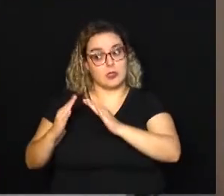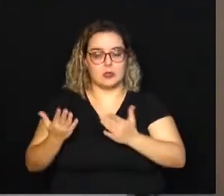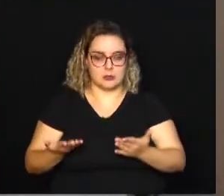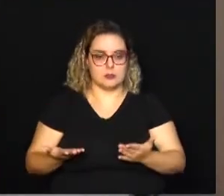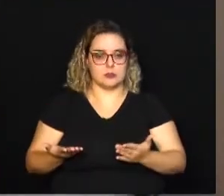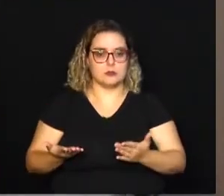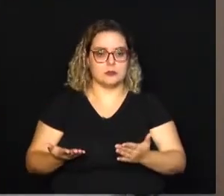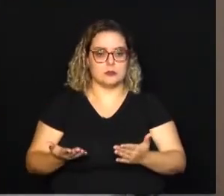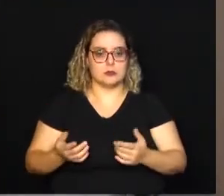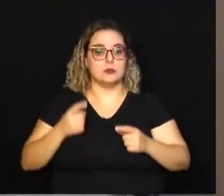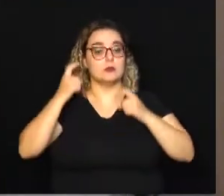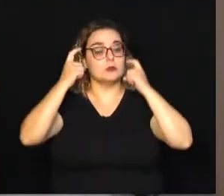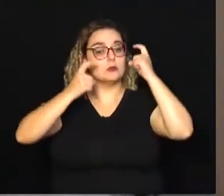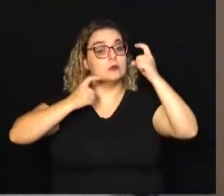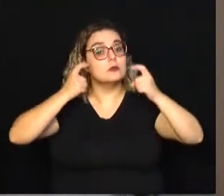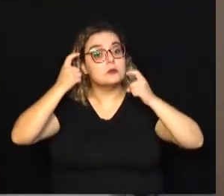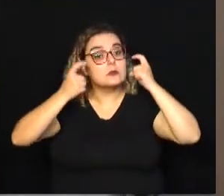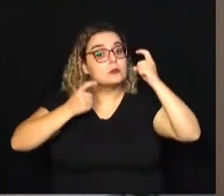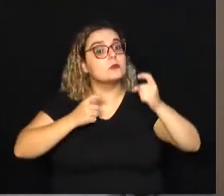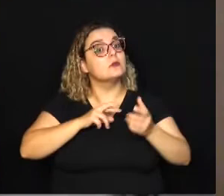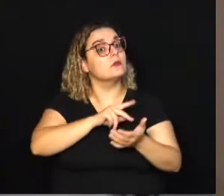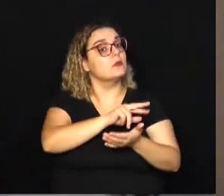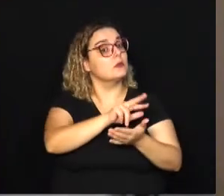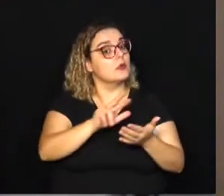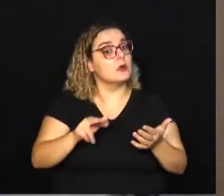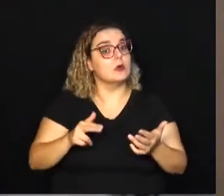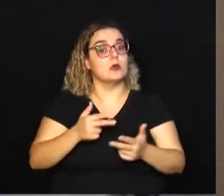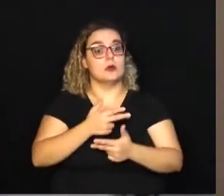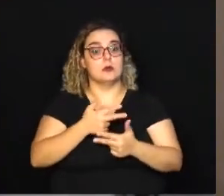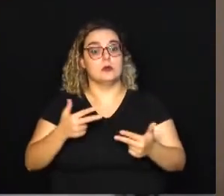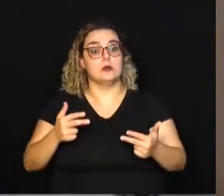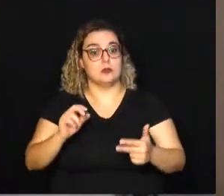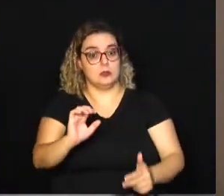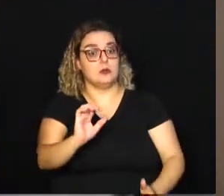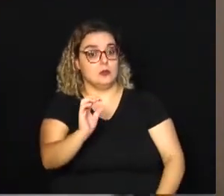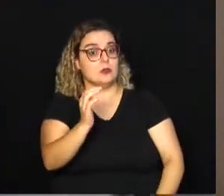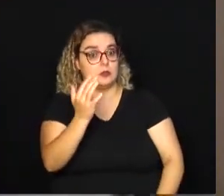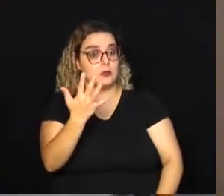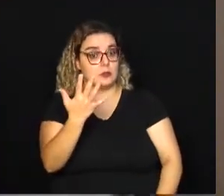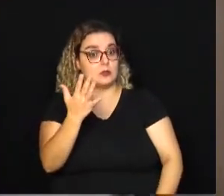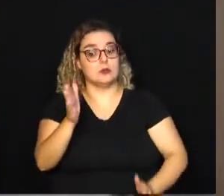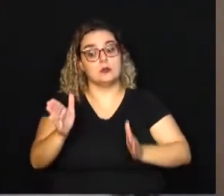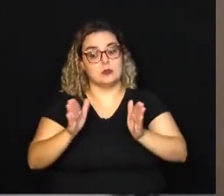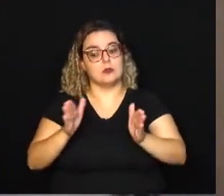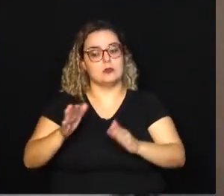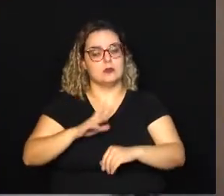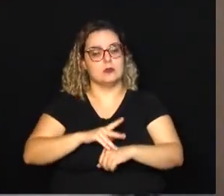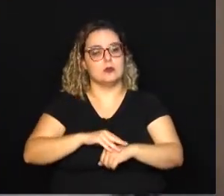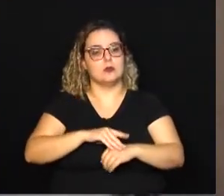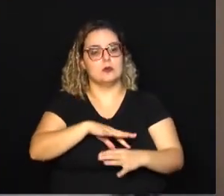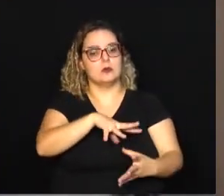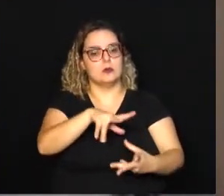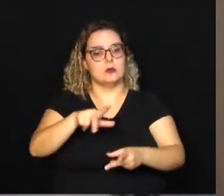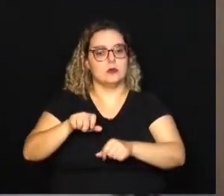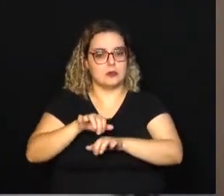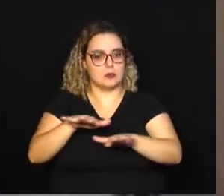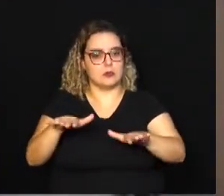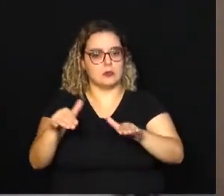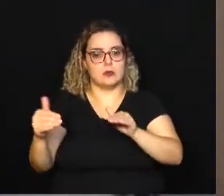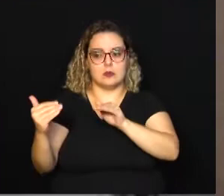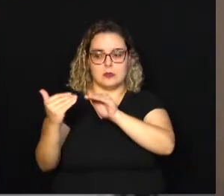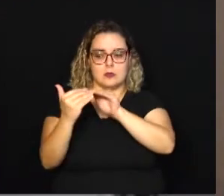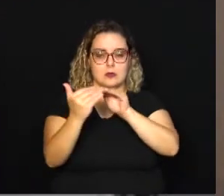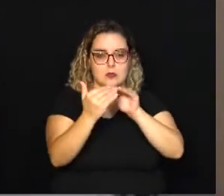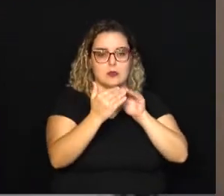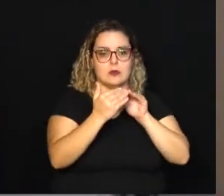fico muito preocupada com muitas coisas que estão aparecendo a partir dessa pandemia, mas mais ainda, e concordo com meus